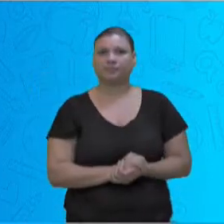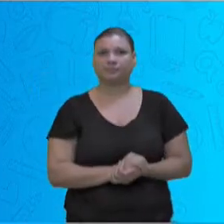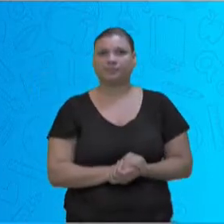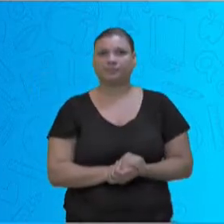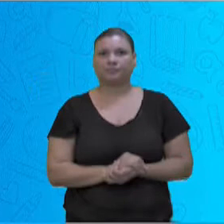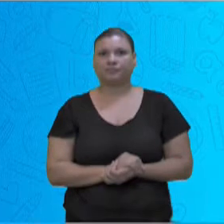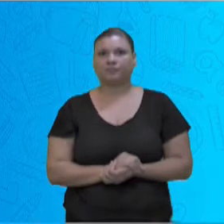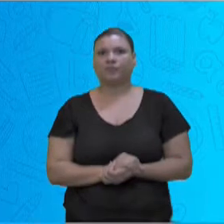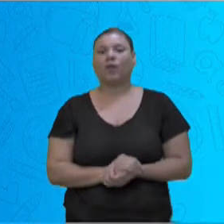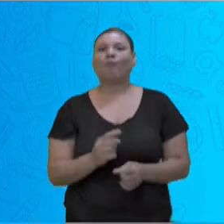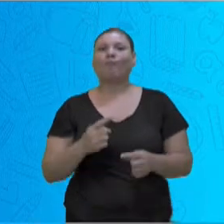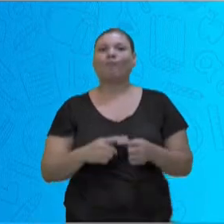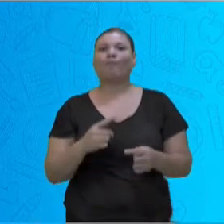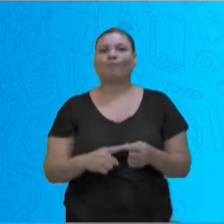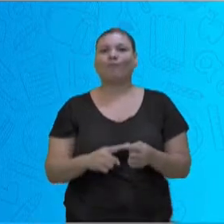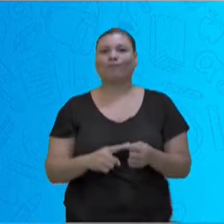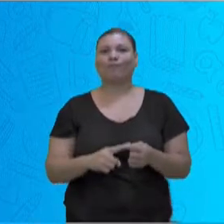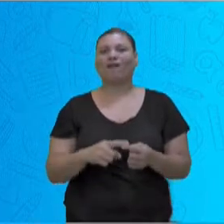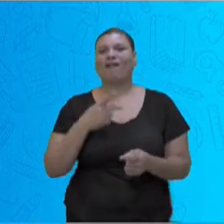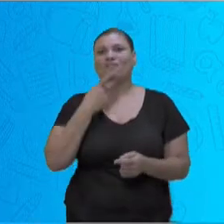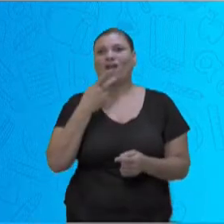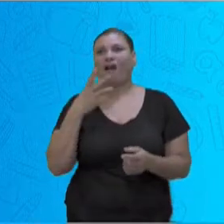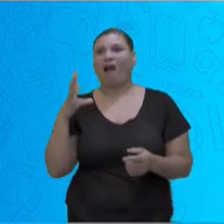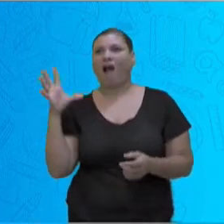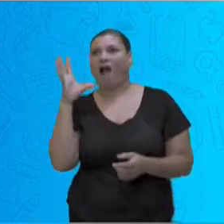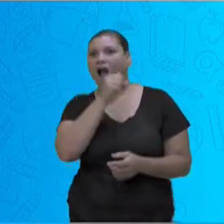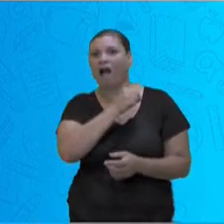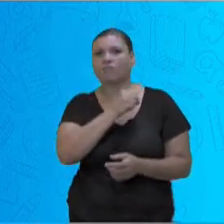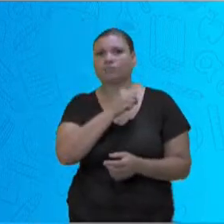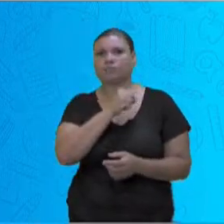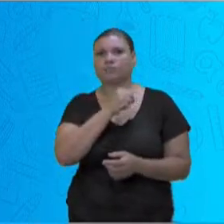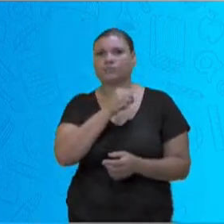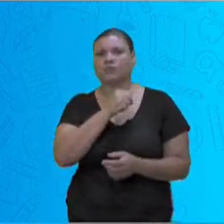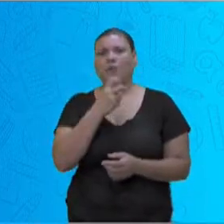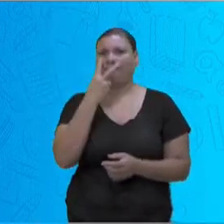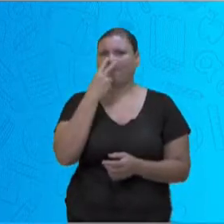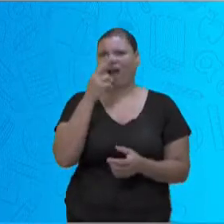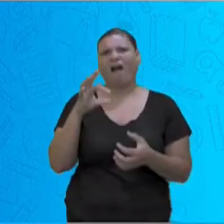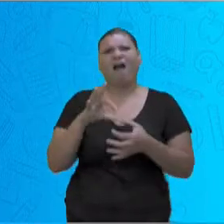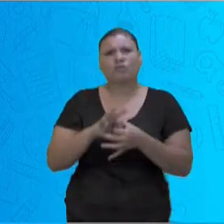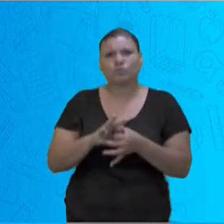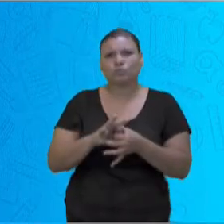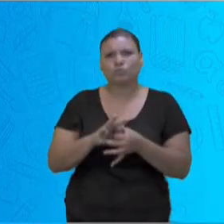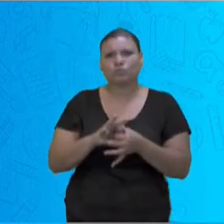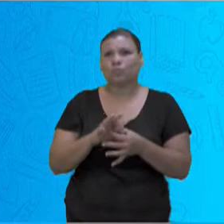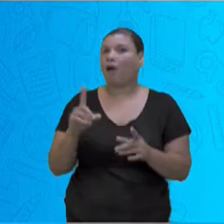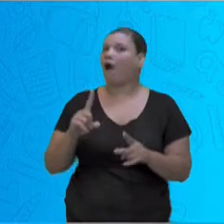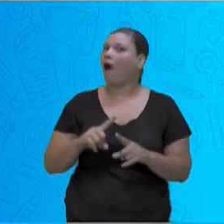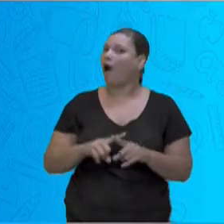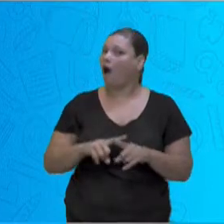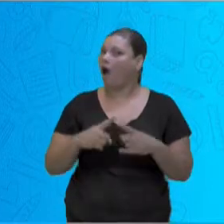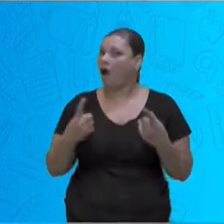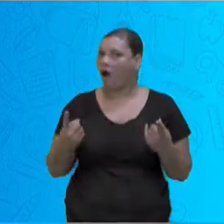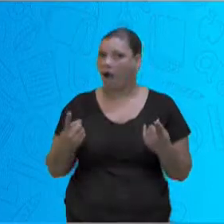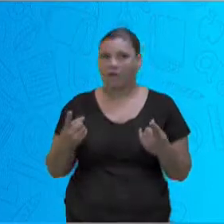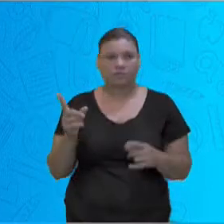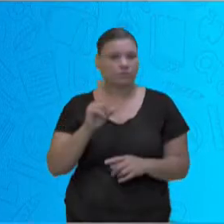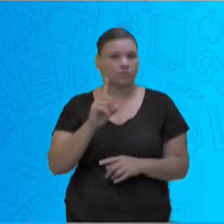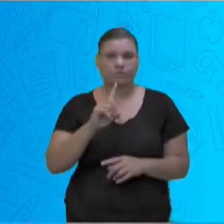you're. Nós temos we are, você vai falar we're, were.